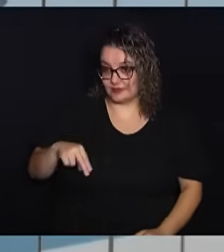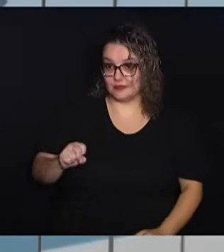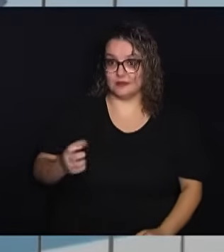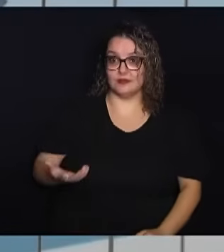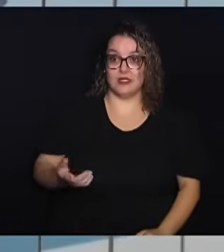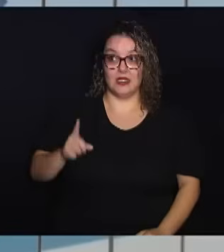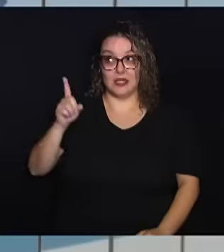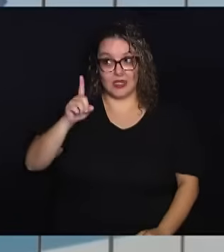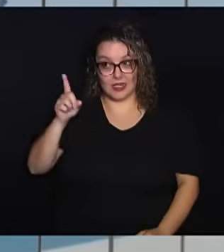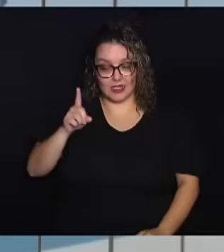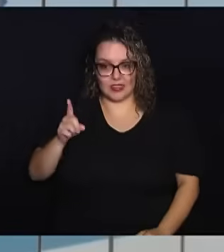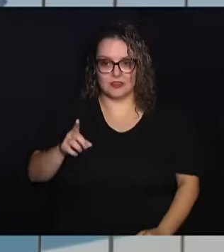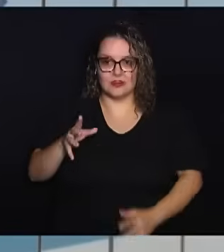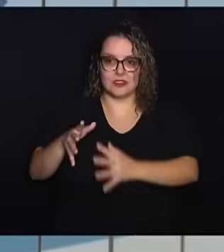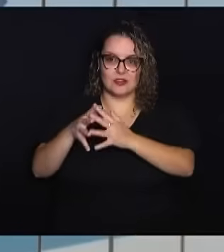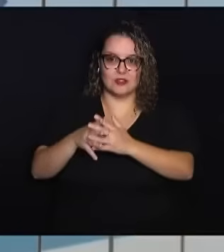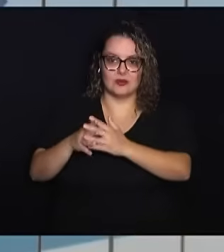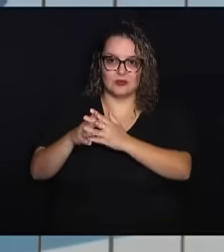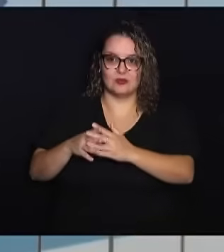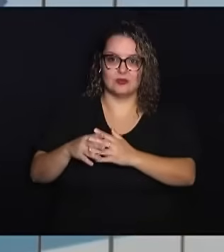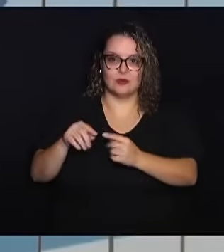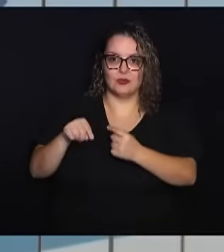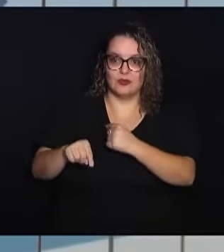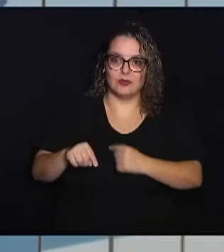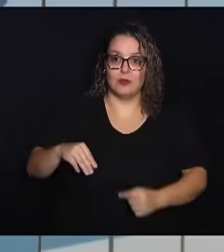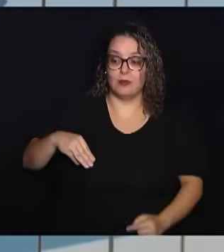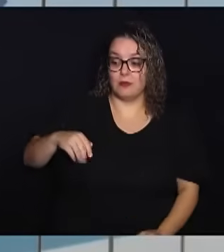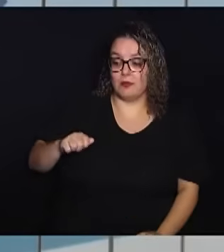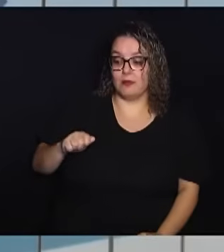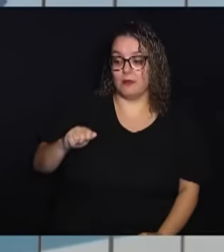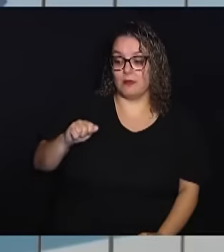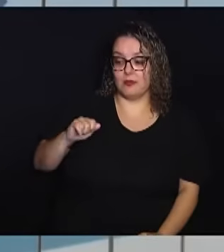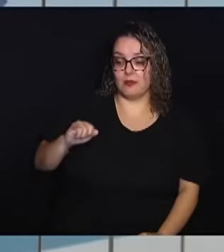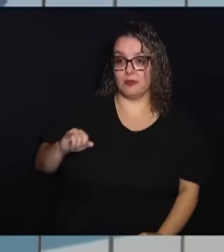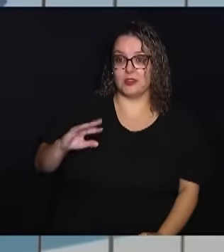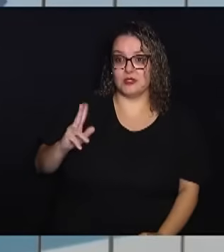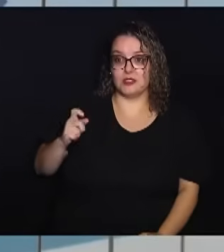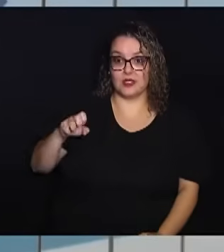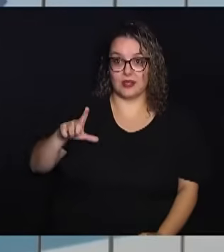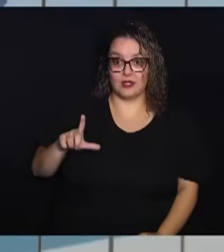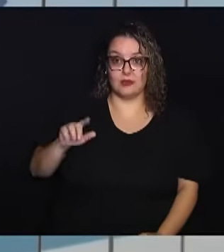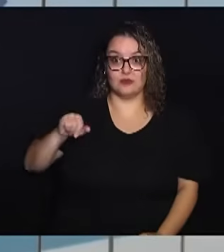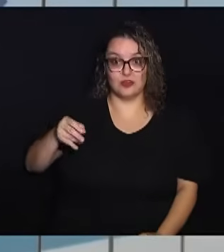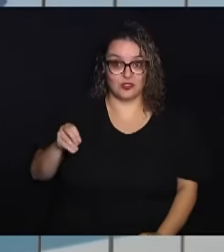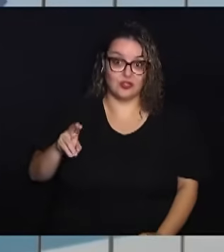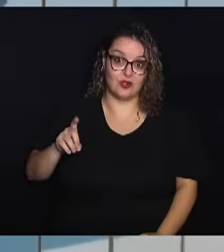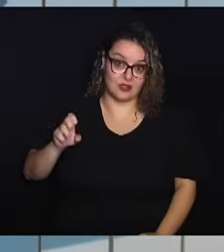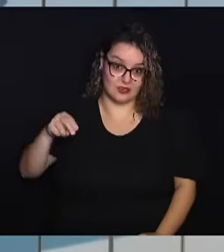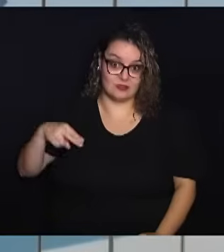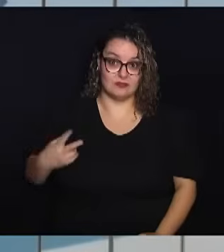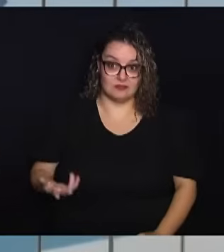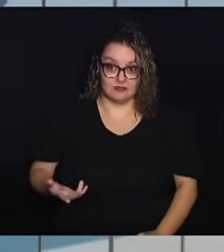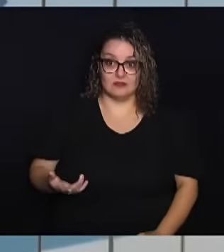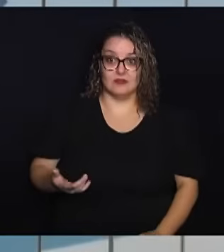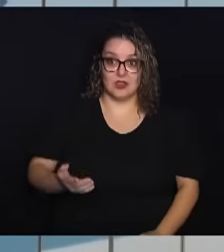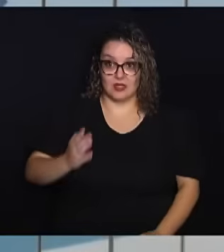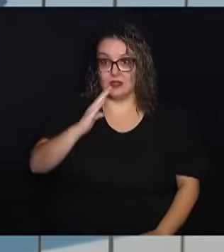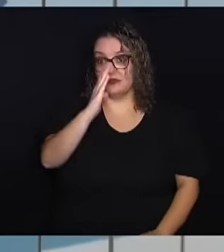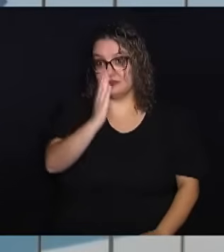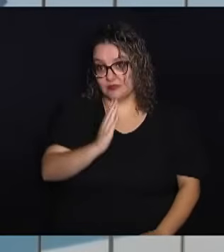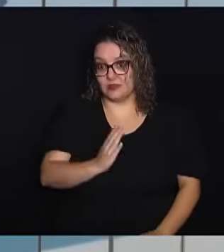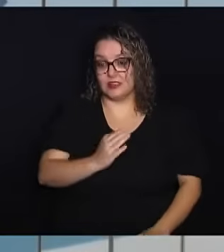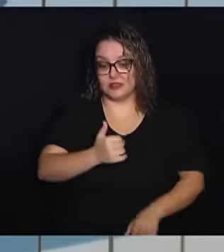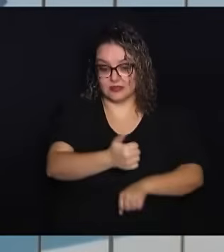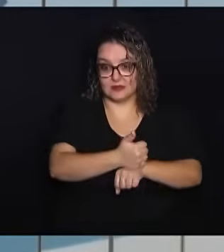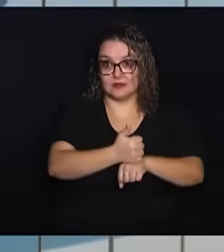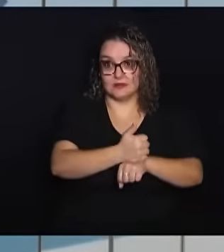né? Então acredito que o Oscar é um atleta, assim, pro Brasil, que eu colocaria ele na mesma prateleira ali